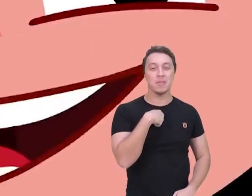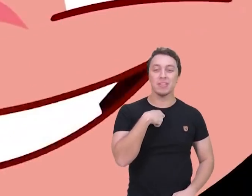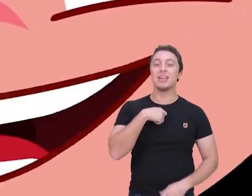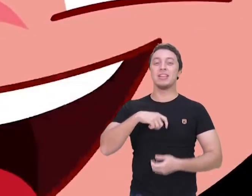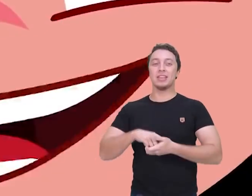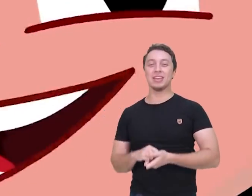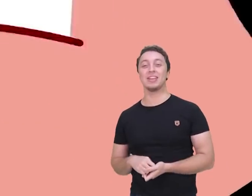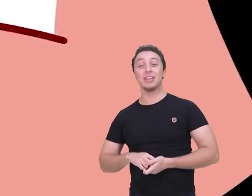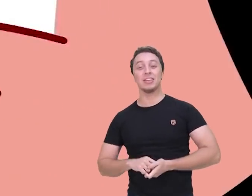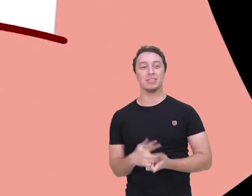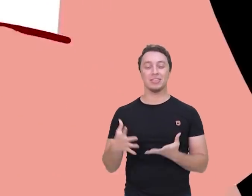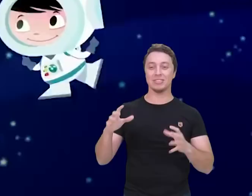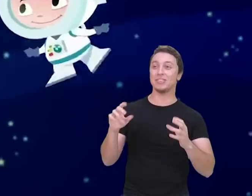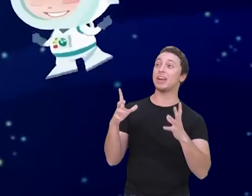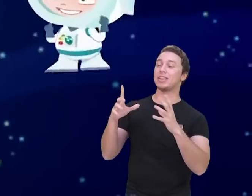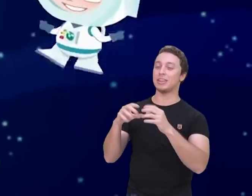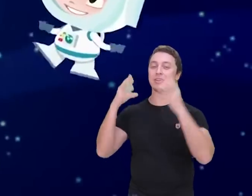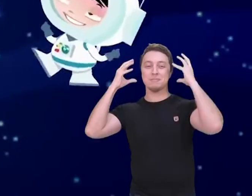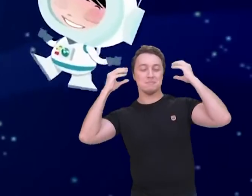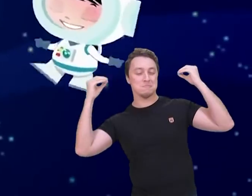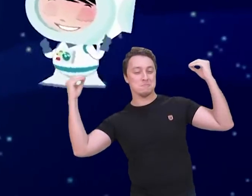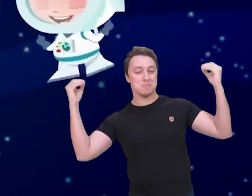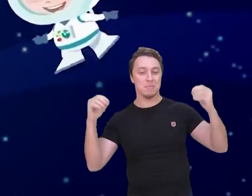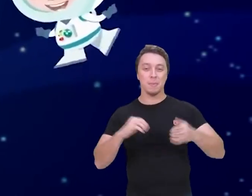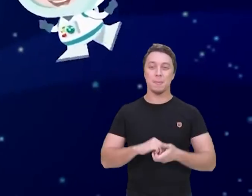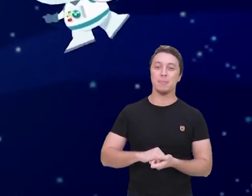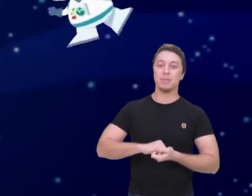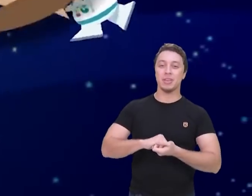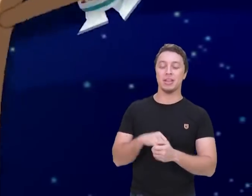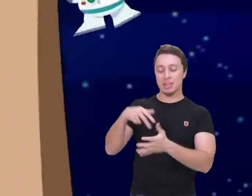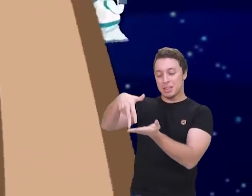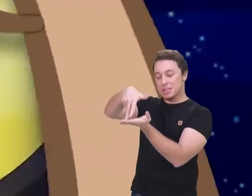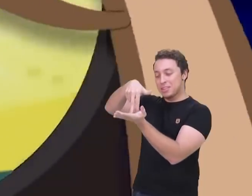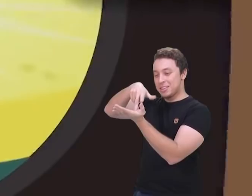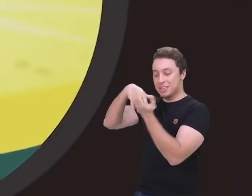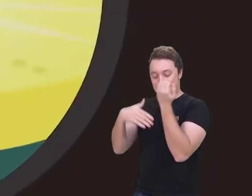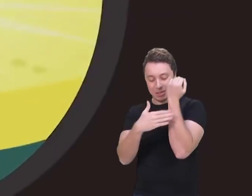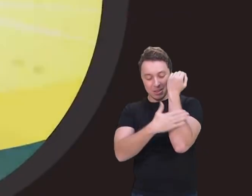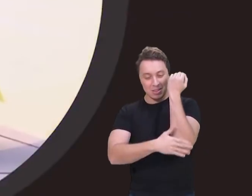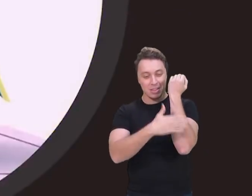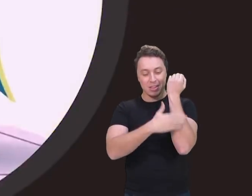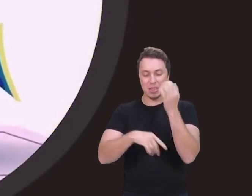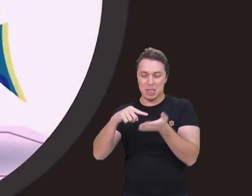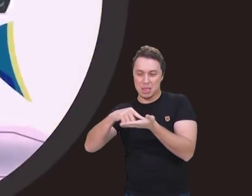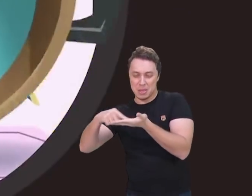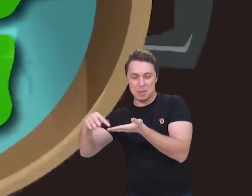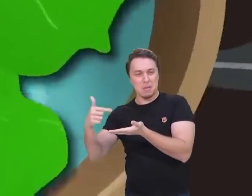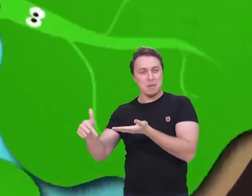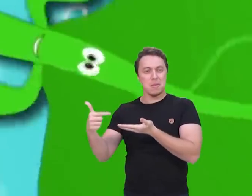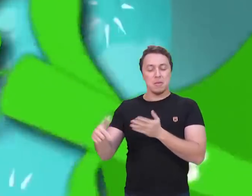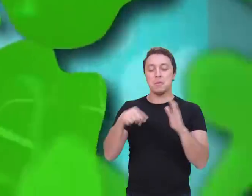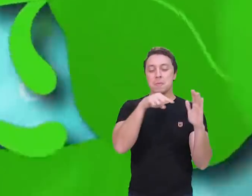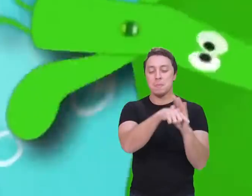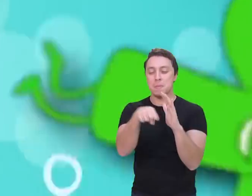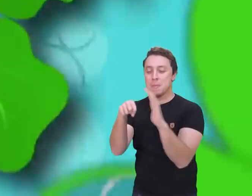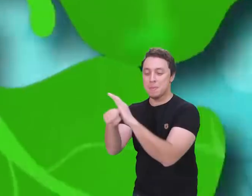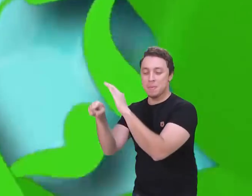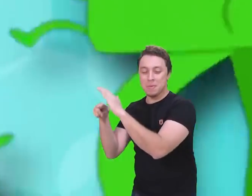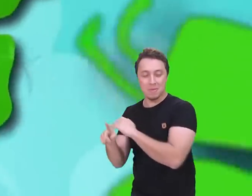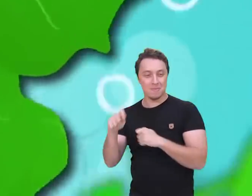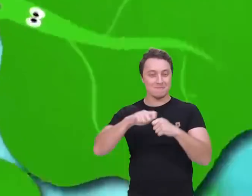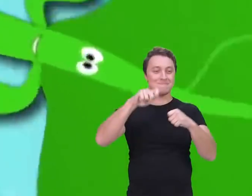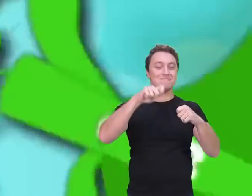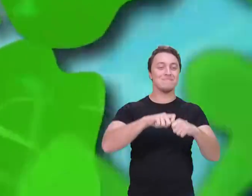Porque a gente perde dente, será que existe doente? Dá pra andar de trás pra frente, abacaxi não tem semente. Tudo que a pergunta a